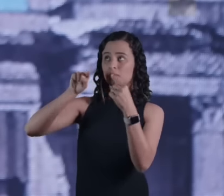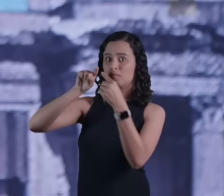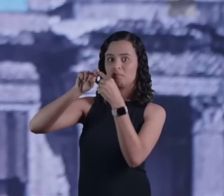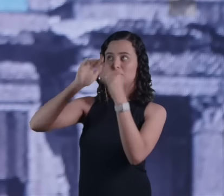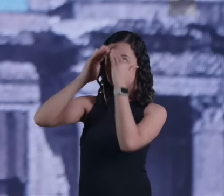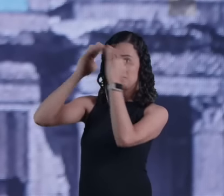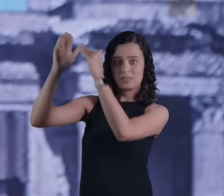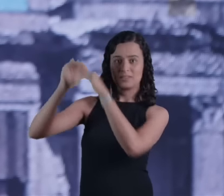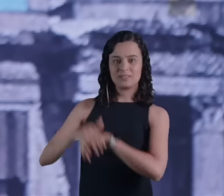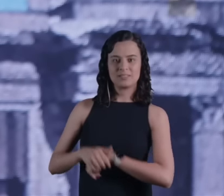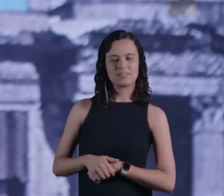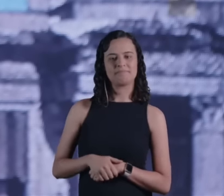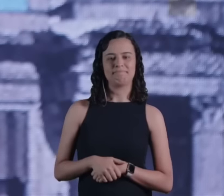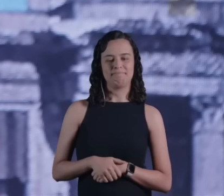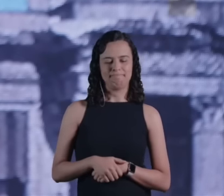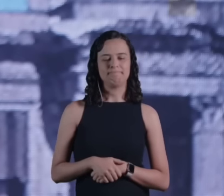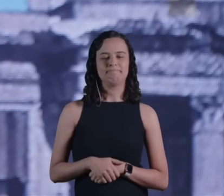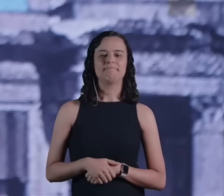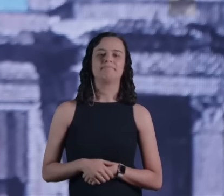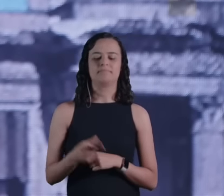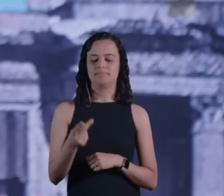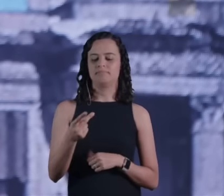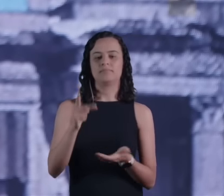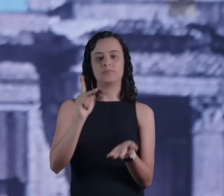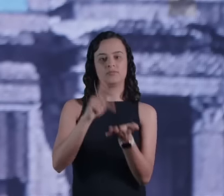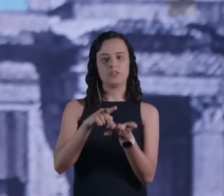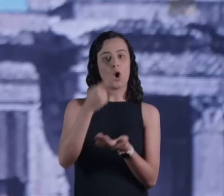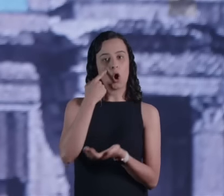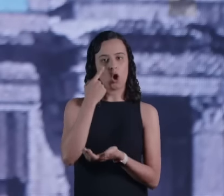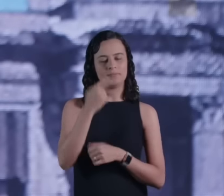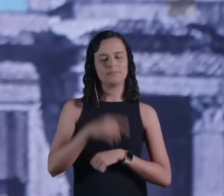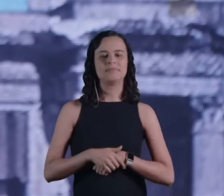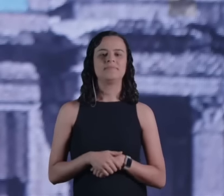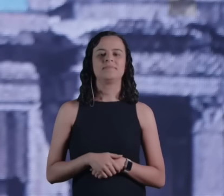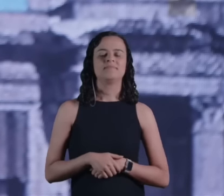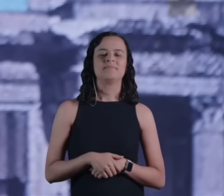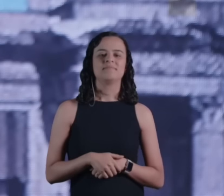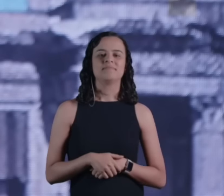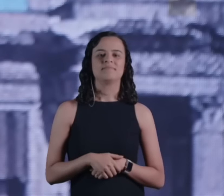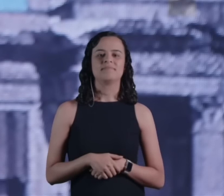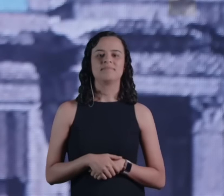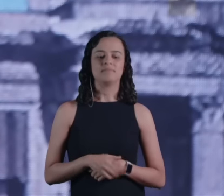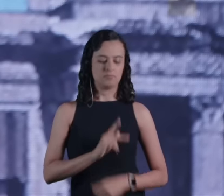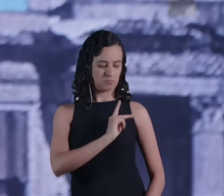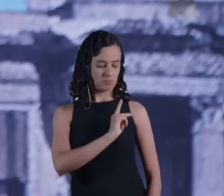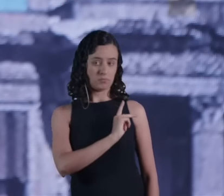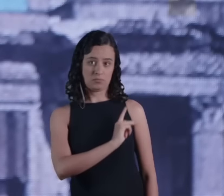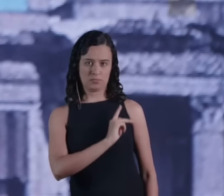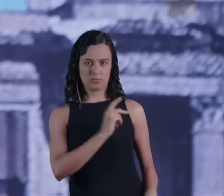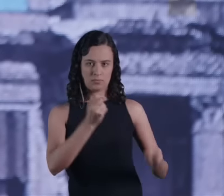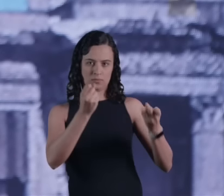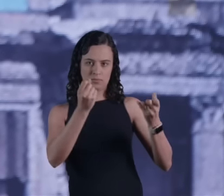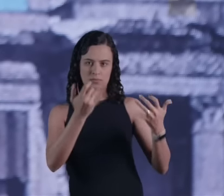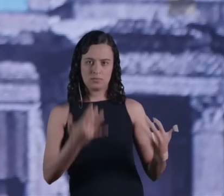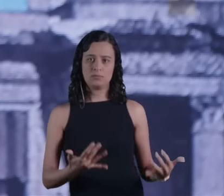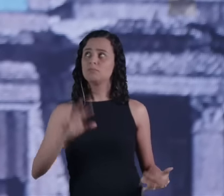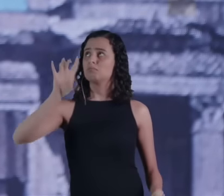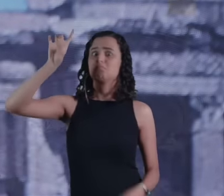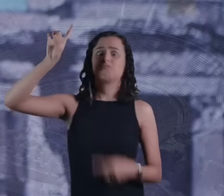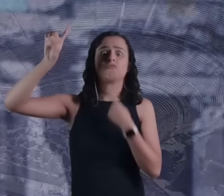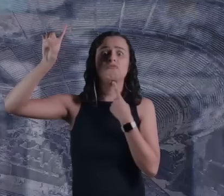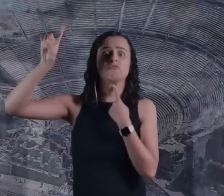propósito. Segunda verdade que nós vemos aqui é que Paulo diz: por vontade de